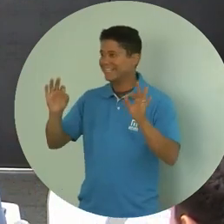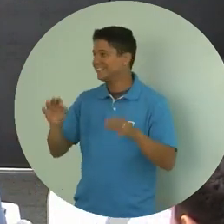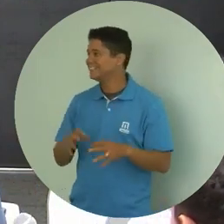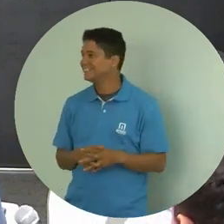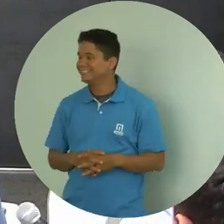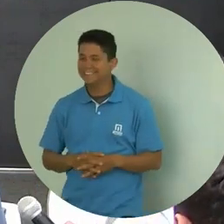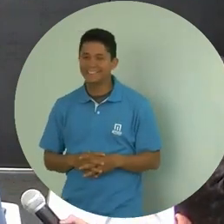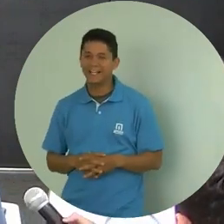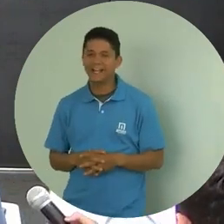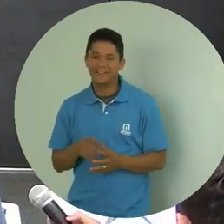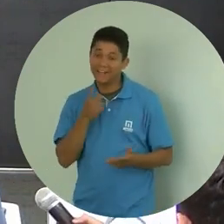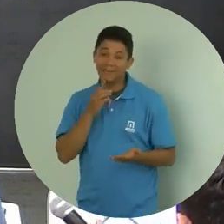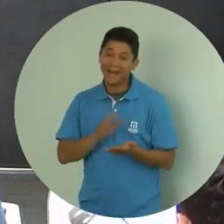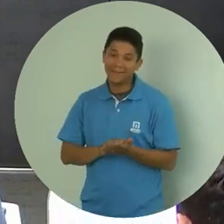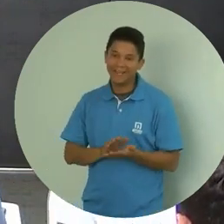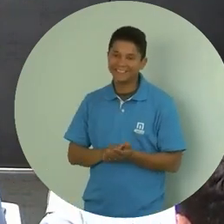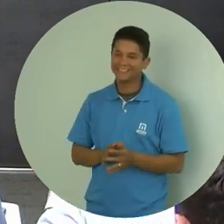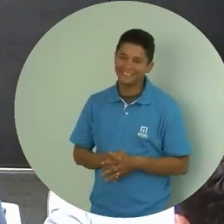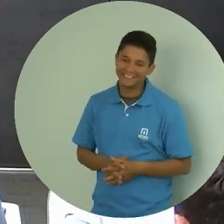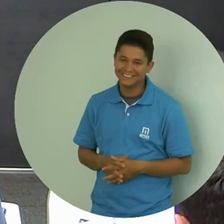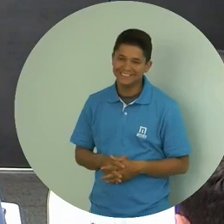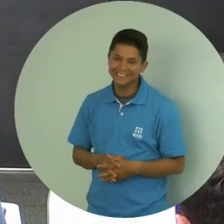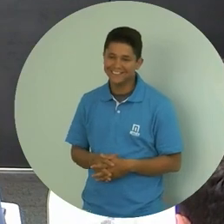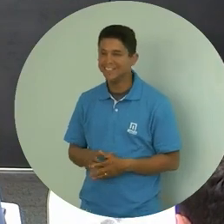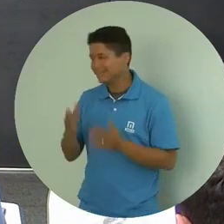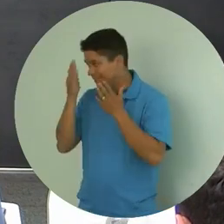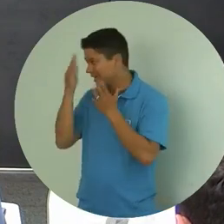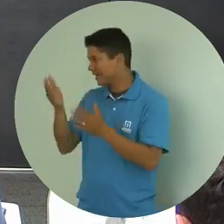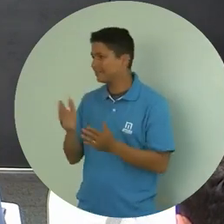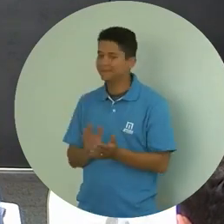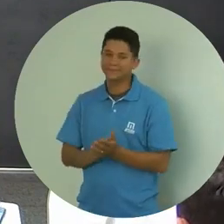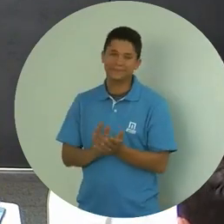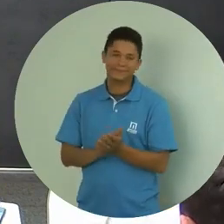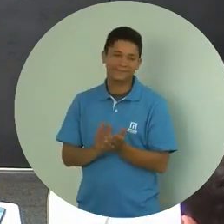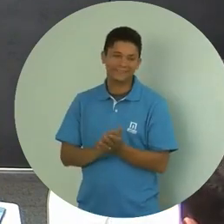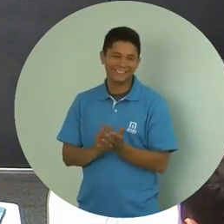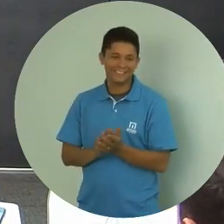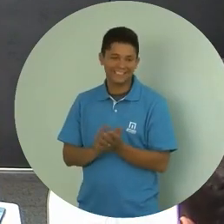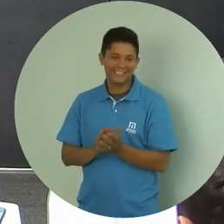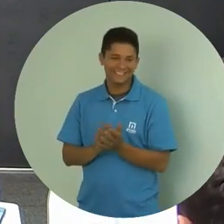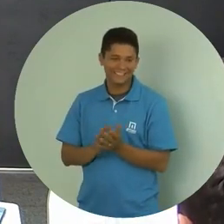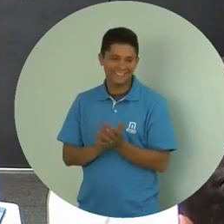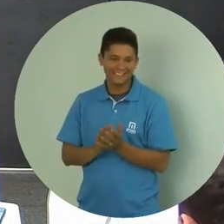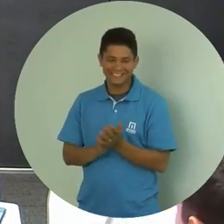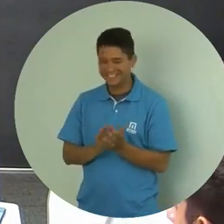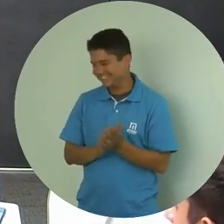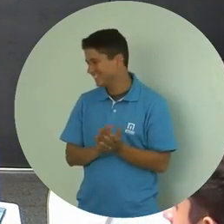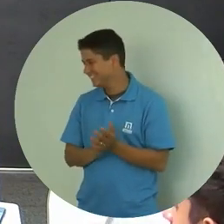Beleza. Obrigado aí, gente. Parabéns, Heraldo.